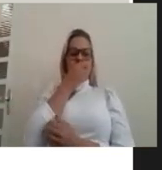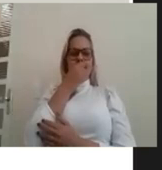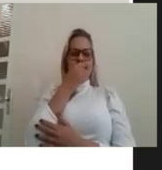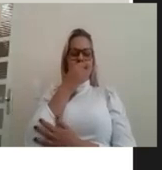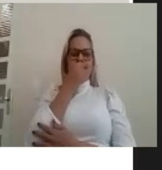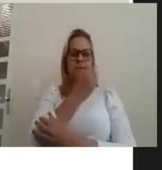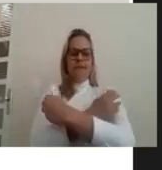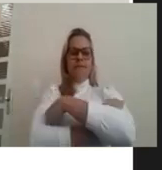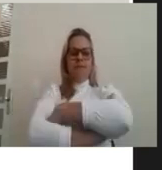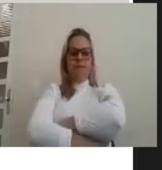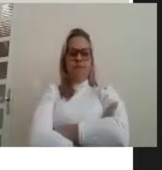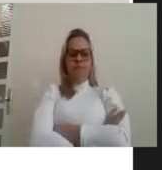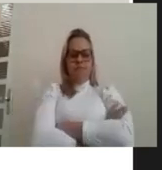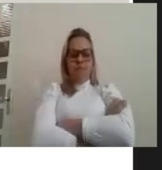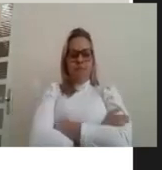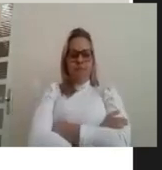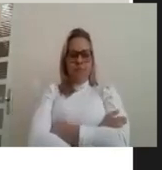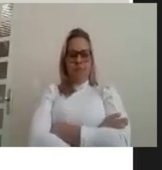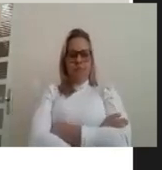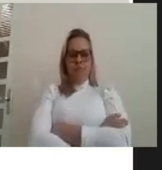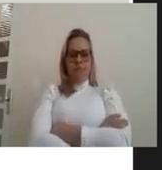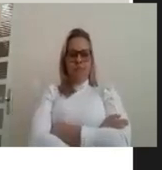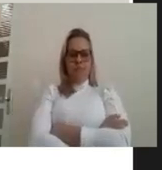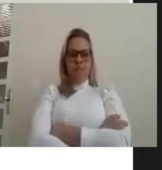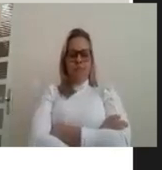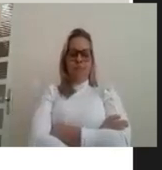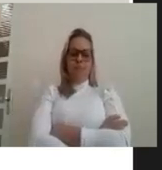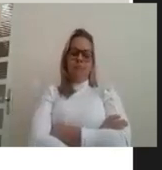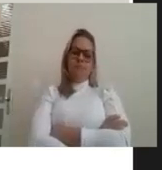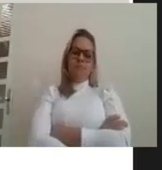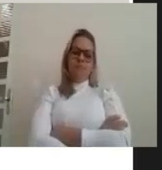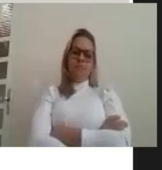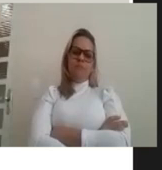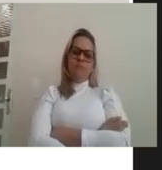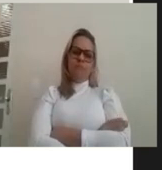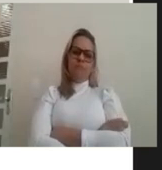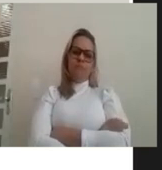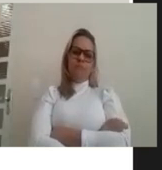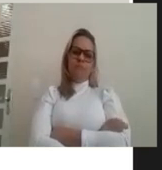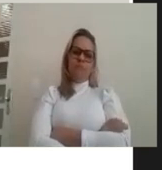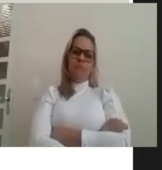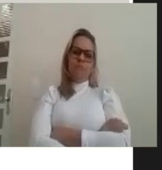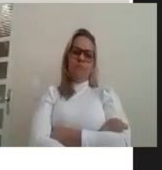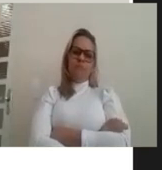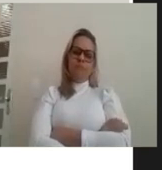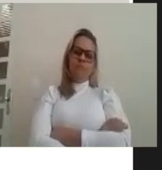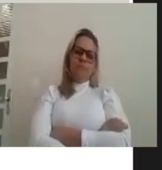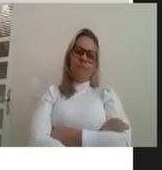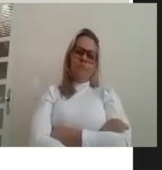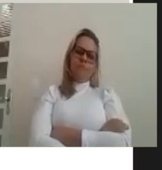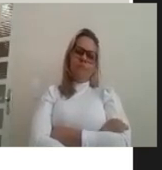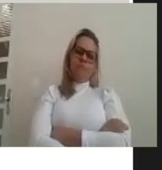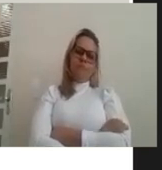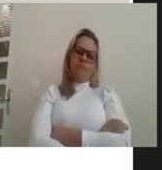né? Quarta sessão, tal. Enfim, ela engravidou, tal. Ela, né, dá crédito de mais